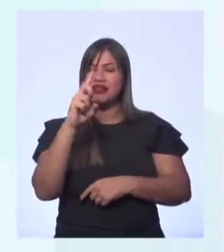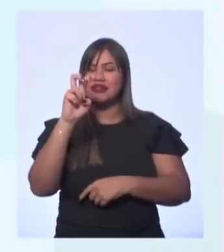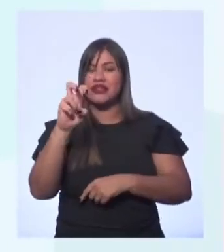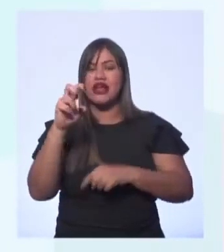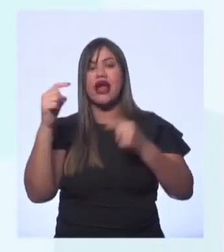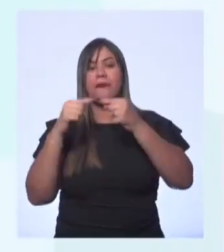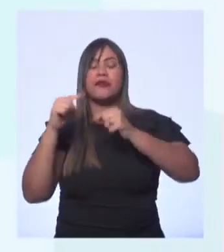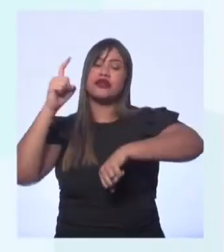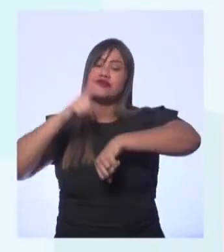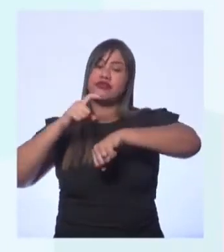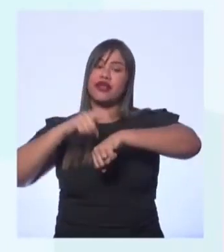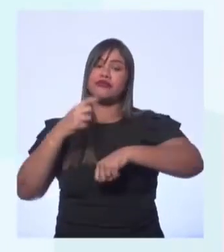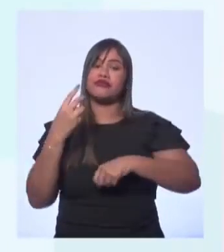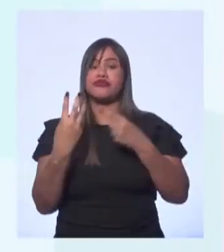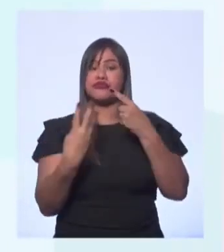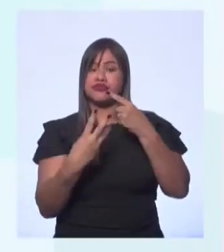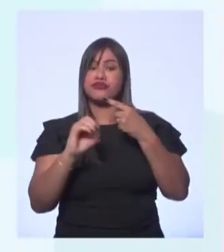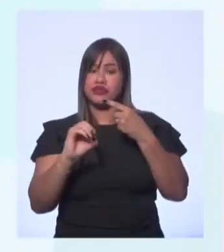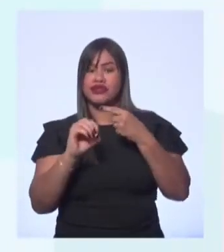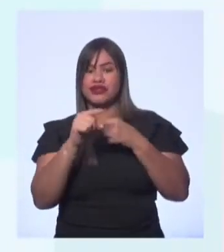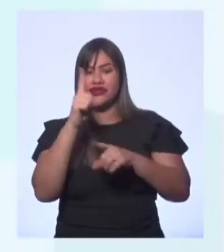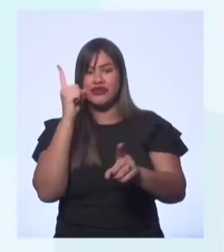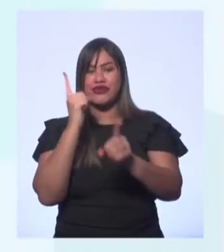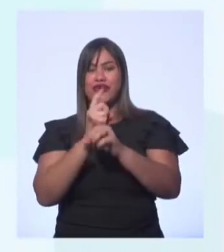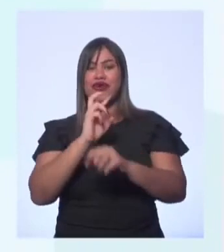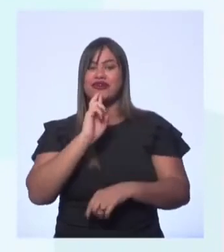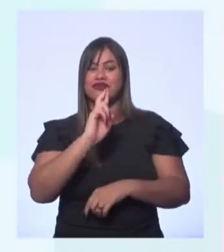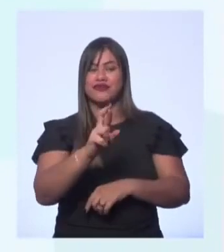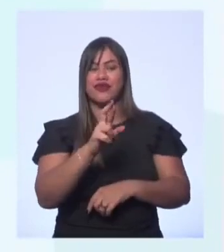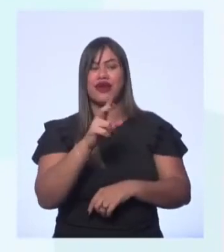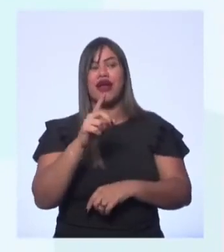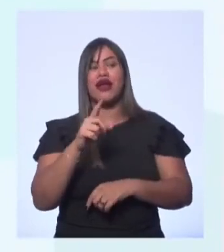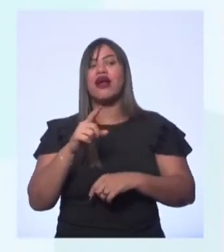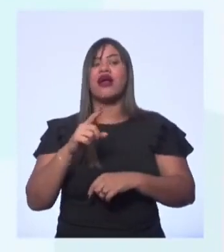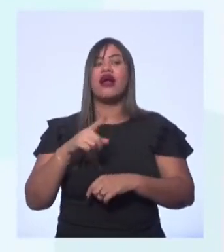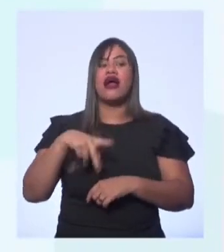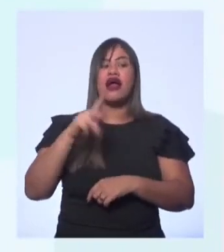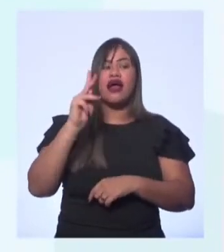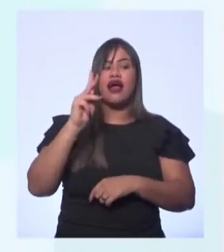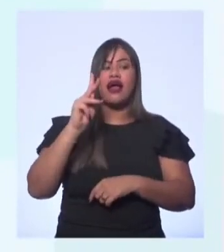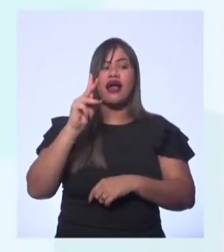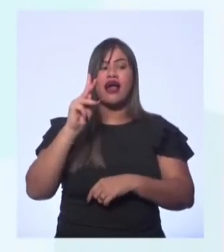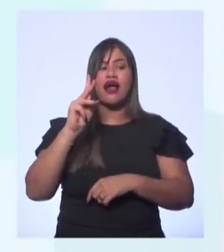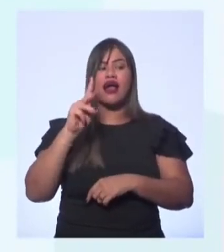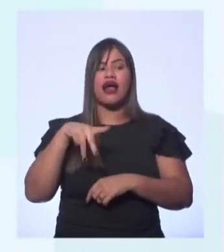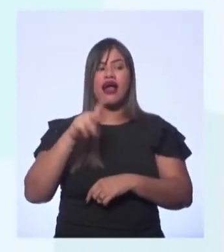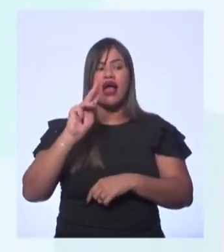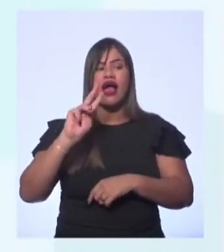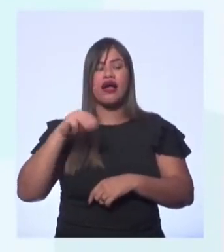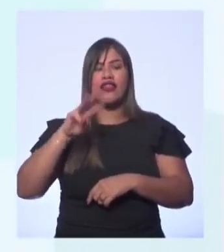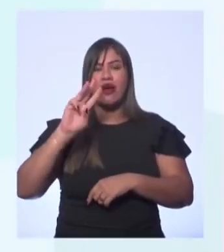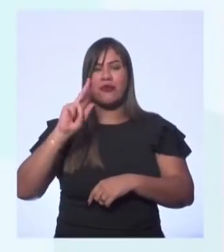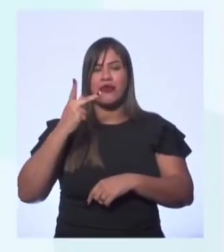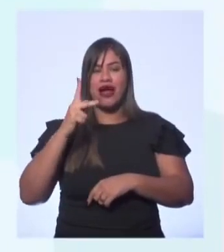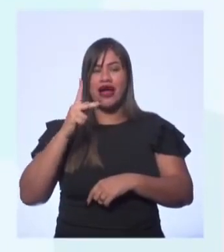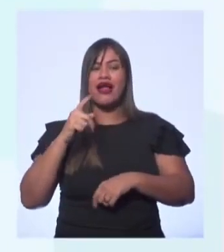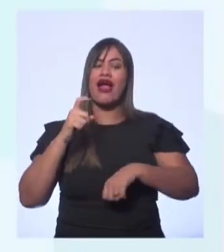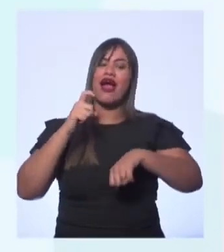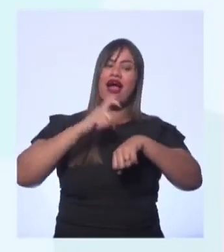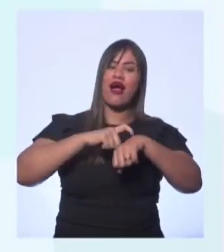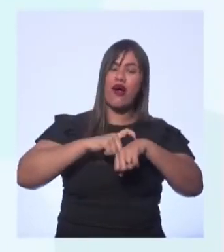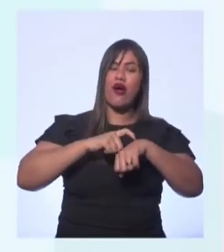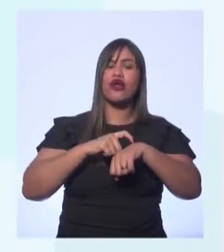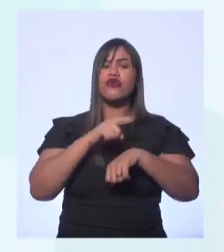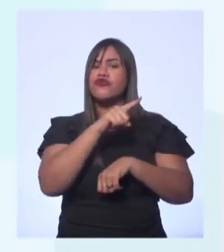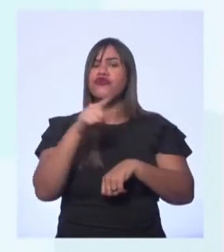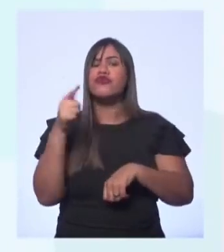tempo 30. E aí você vai descobrir o valor, ok? Quilowatt-horas por... Não é por hora só, né? Quilowatt-horas mesmo. E aí, será que você